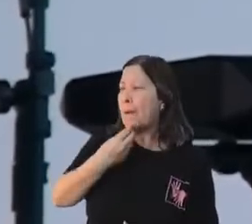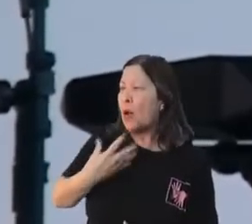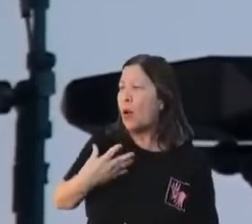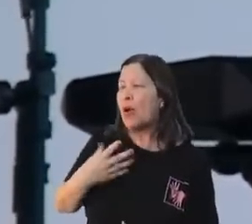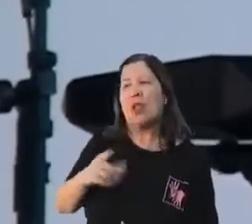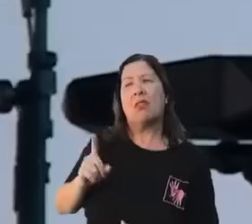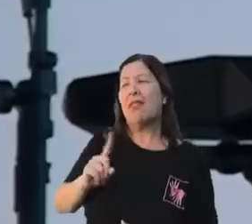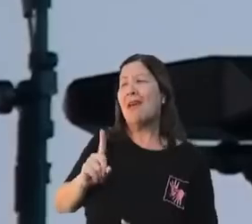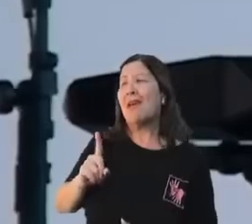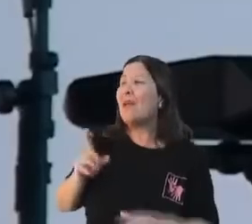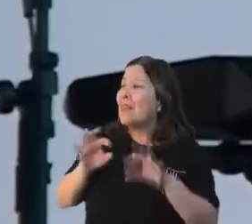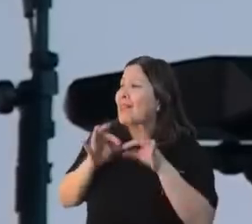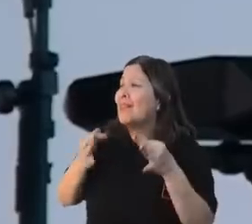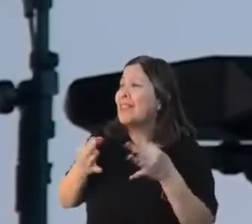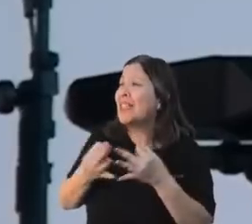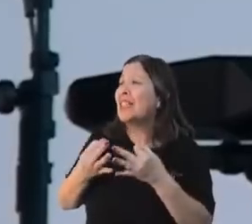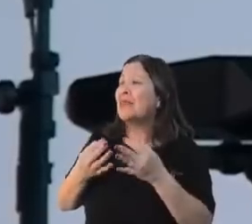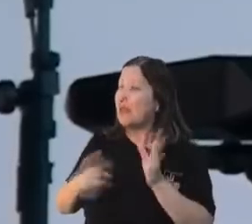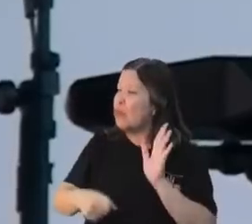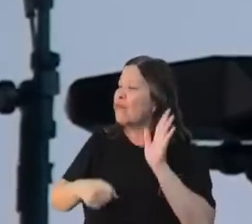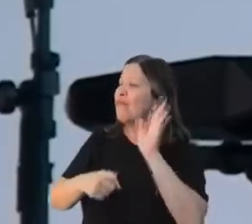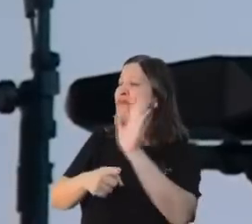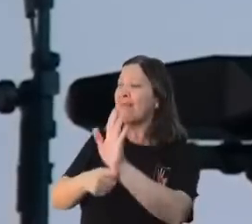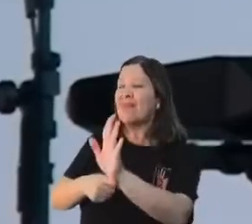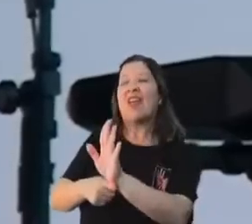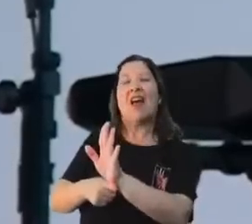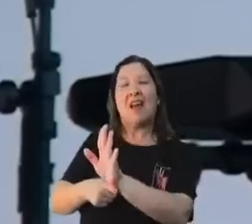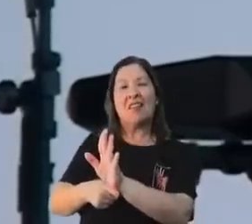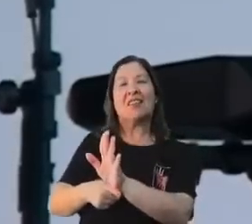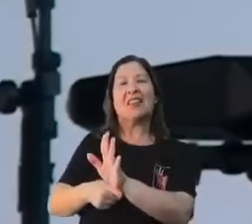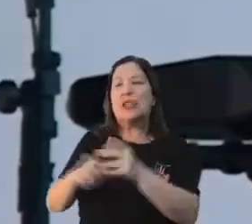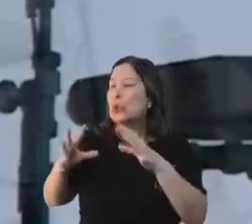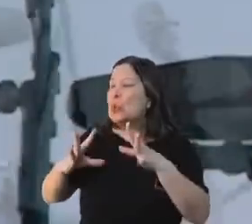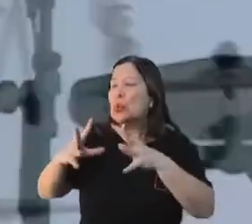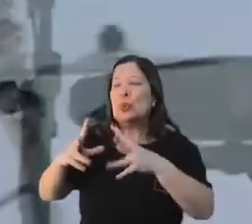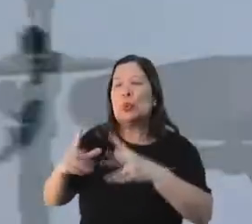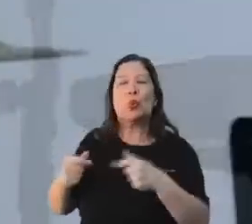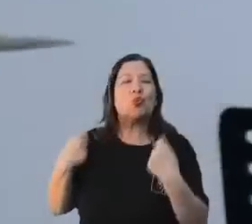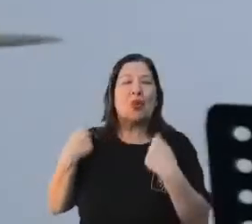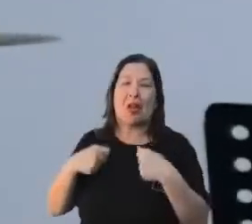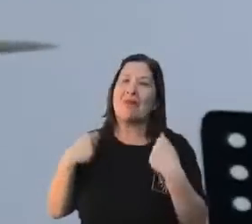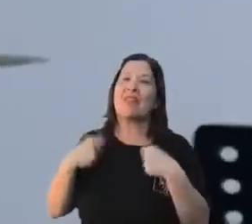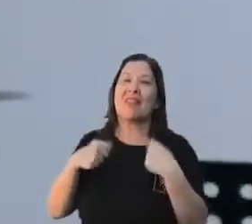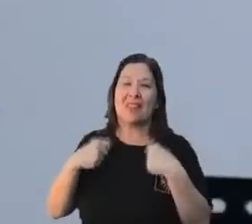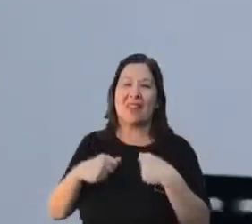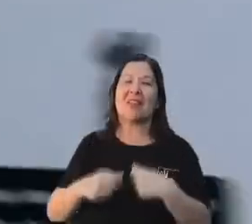vamos construir uma casa bonita, vamos mobiliar a casa, vamos fazer tudo que essa mulher precisa.